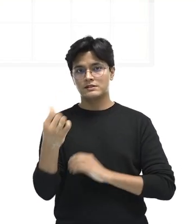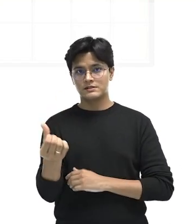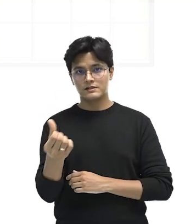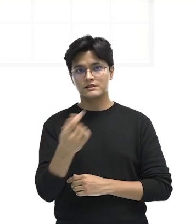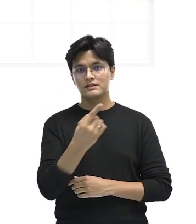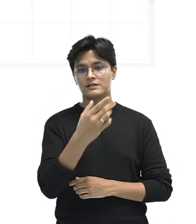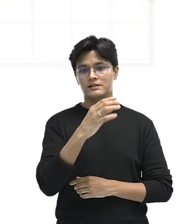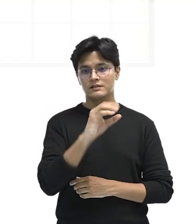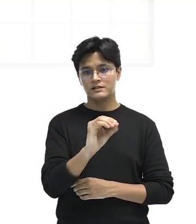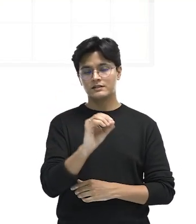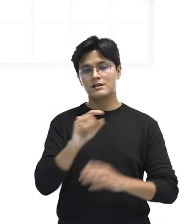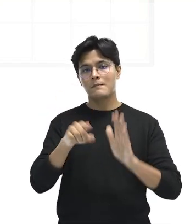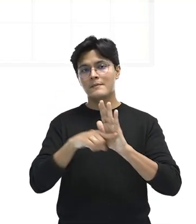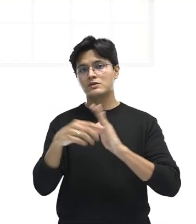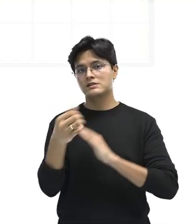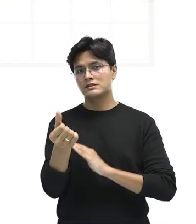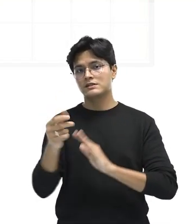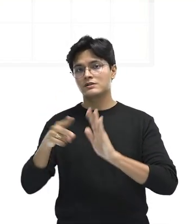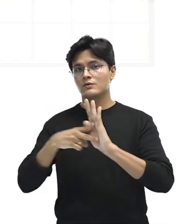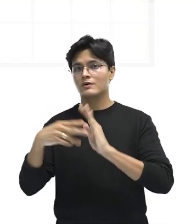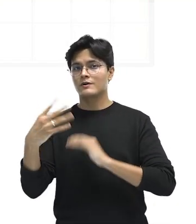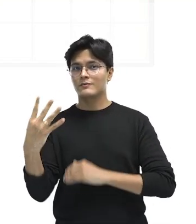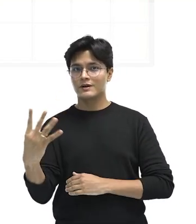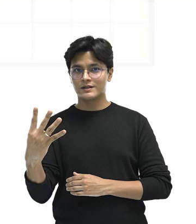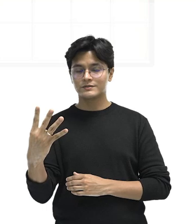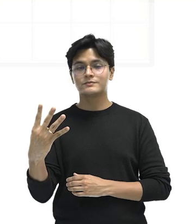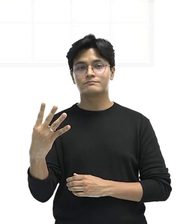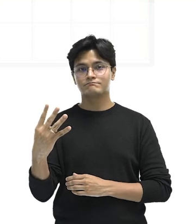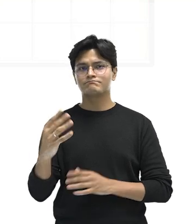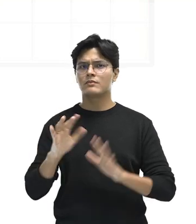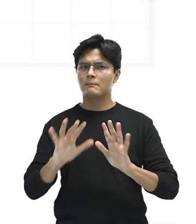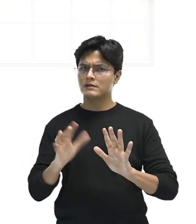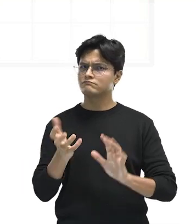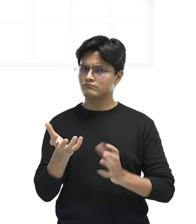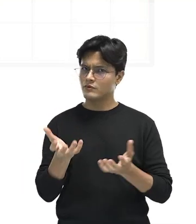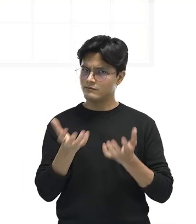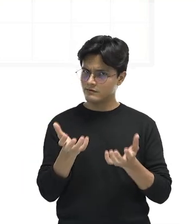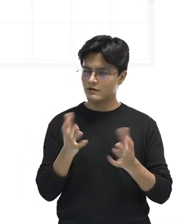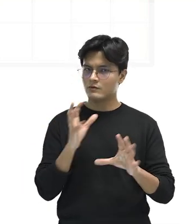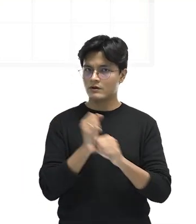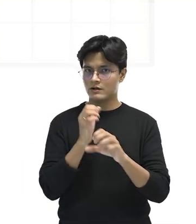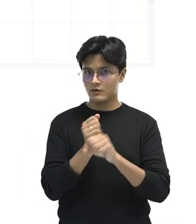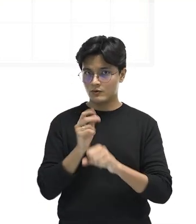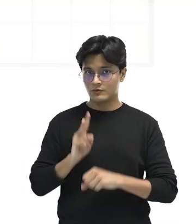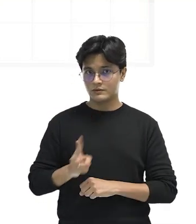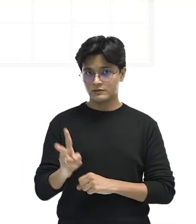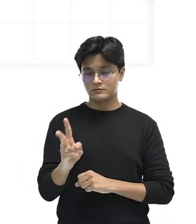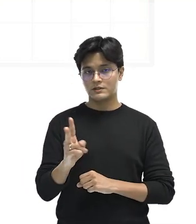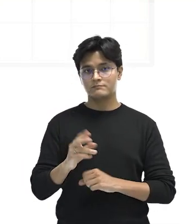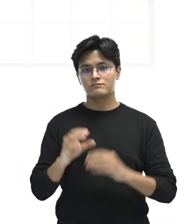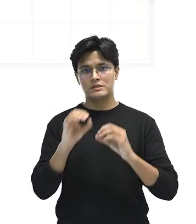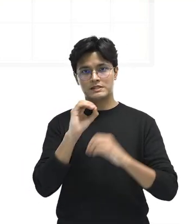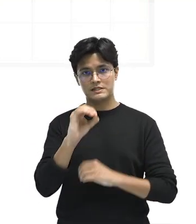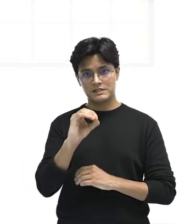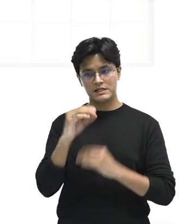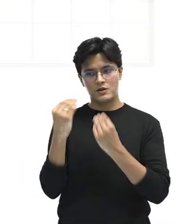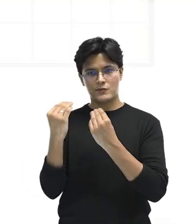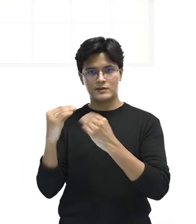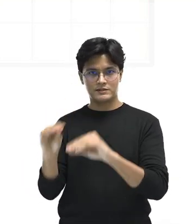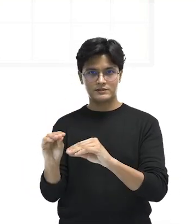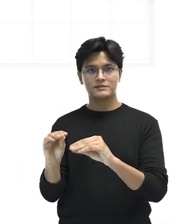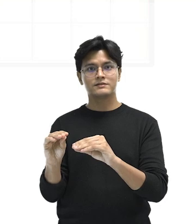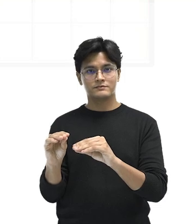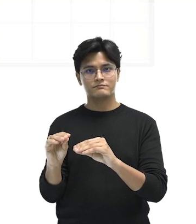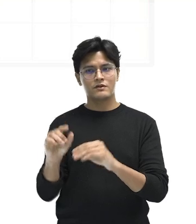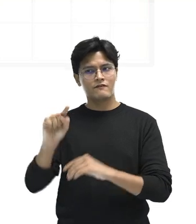6 é igual a 4. Só que eu quero continuar, né? Essa divisão. Então eu vou acrescentar aqui mais um zero, tá? Não vou